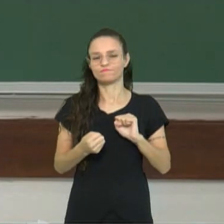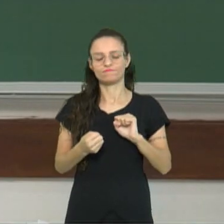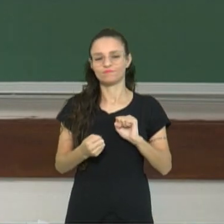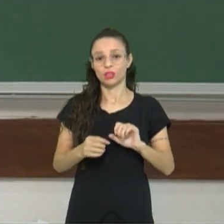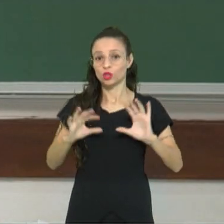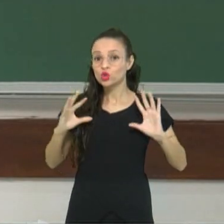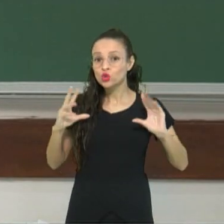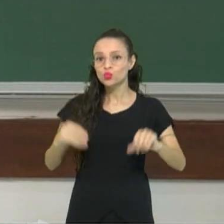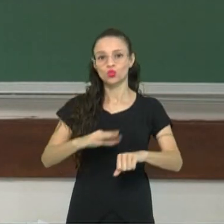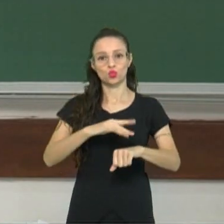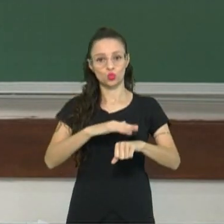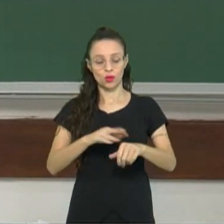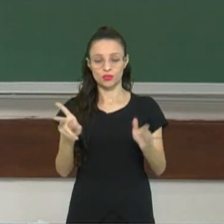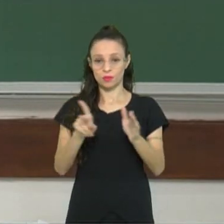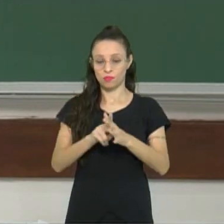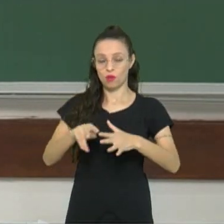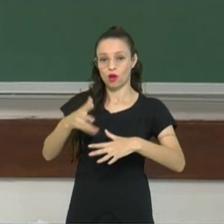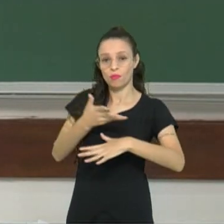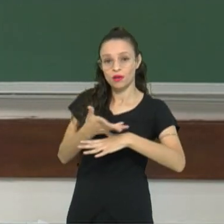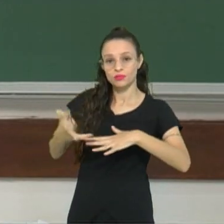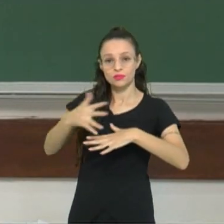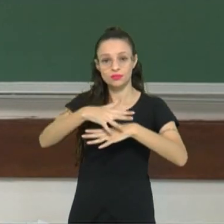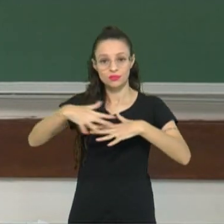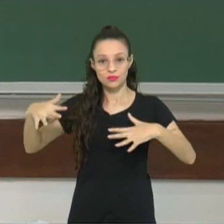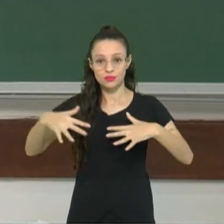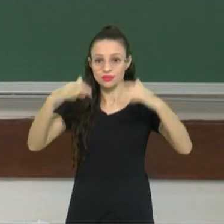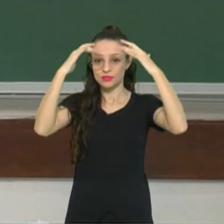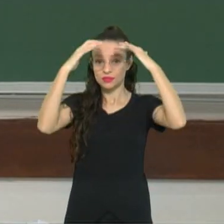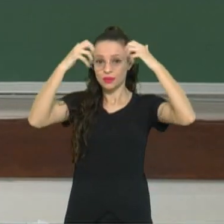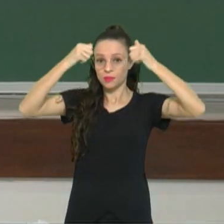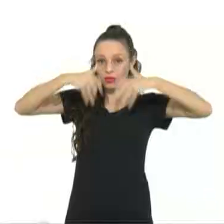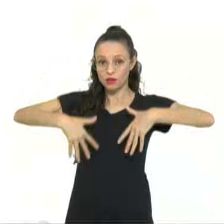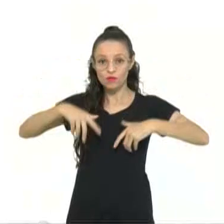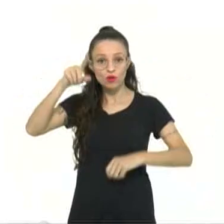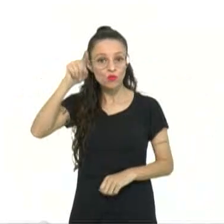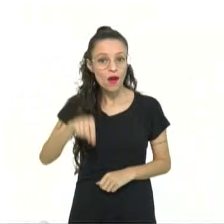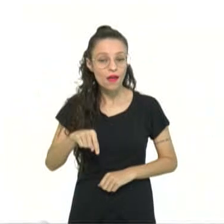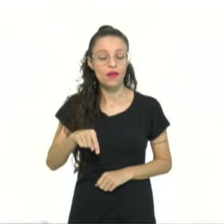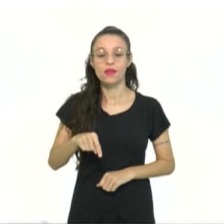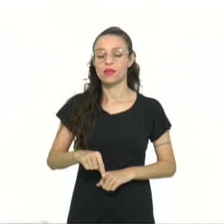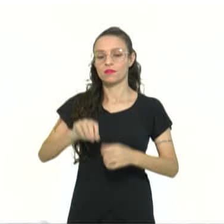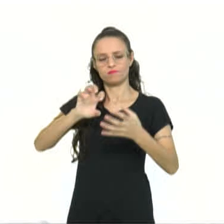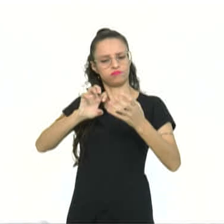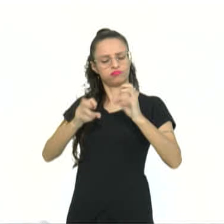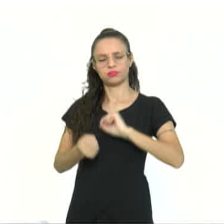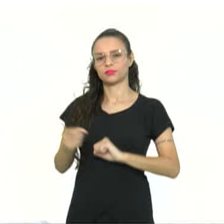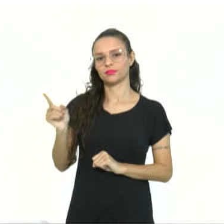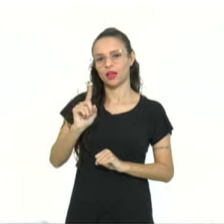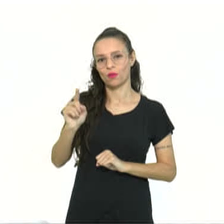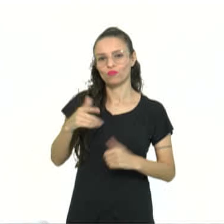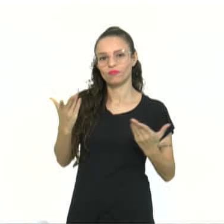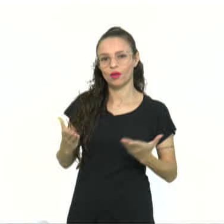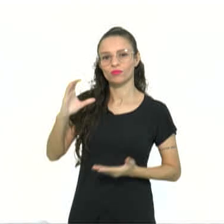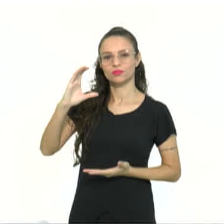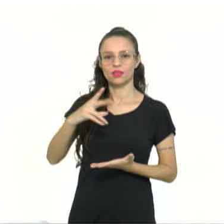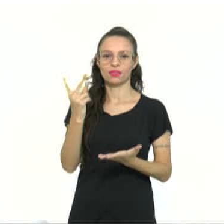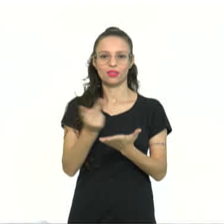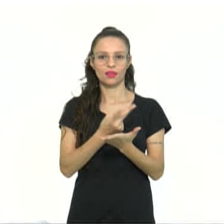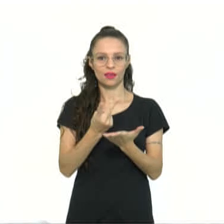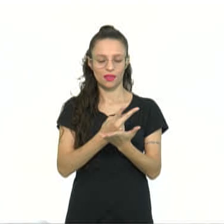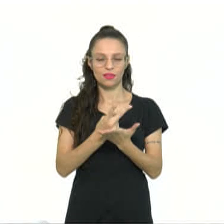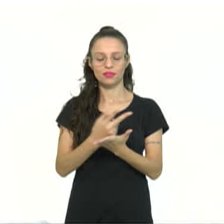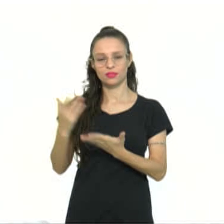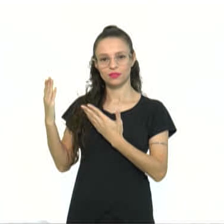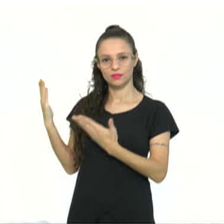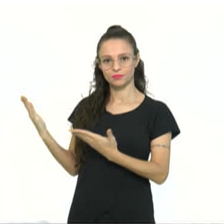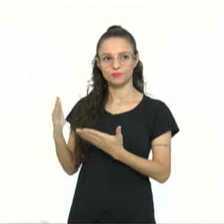Nem todas as doenças do sistema nervoso, do tecido nervoso são degenerativas, então a letra C seria a que você deveria assinalar ali, por